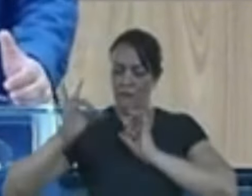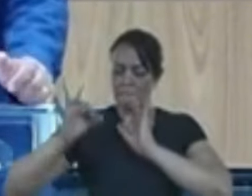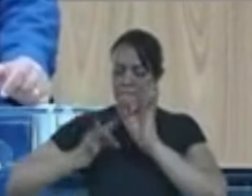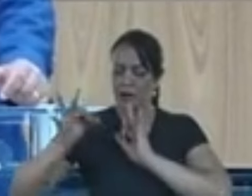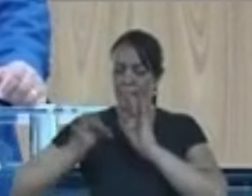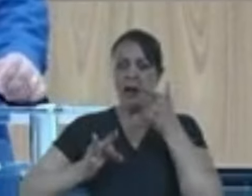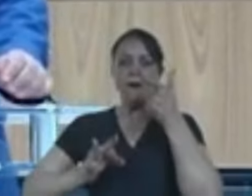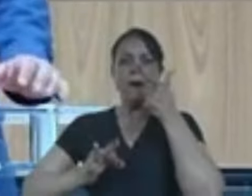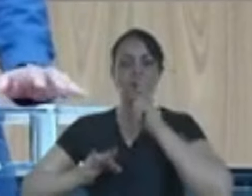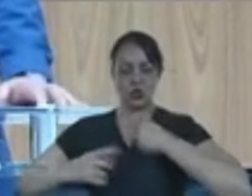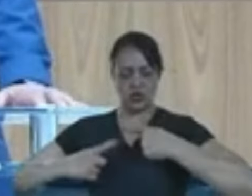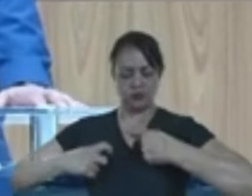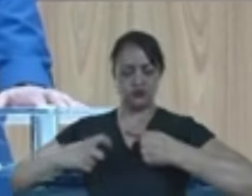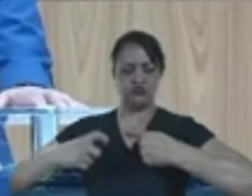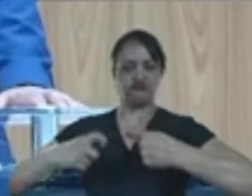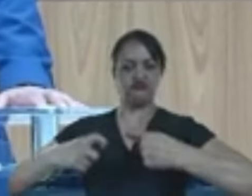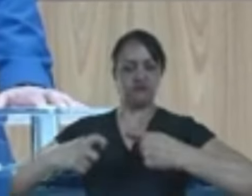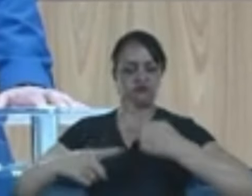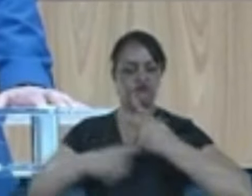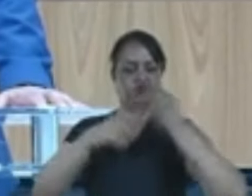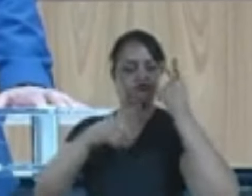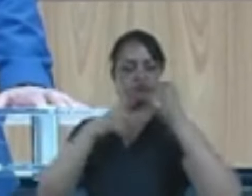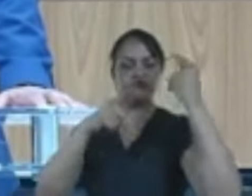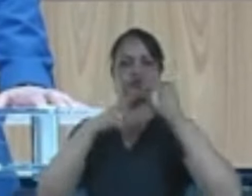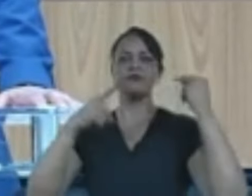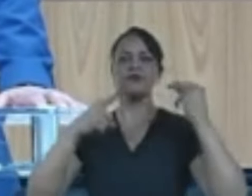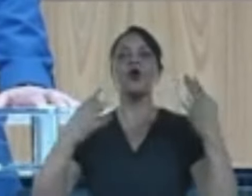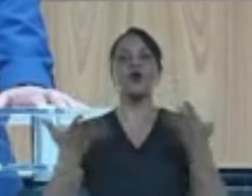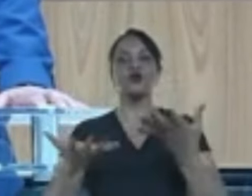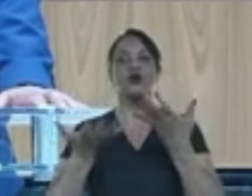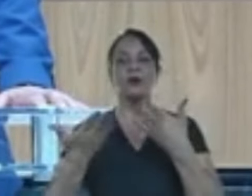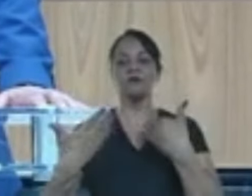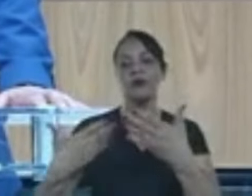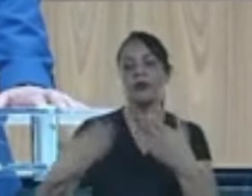nessa batalha. E hoje eu quero conversar com vocês um pouquinho sobre